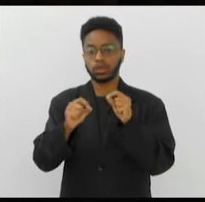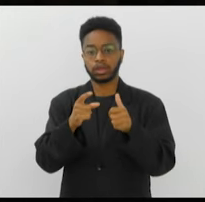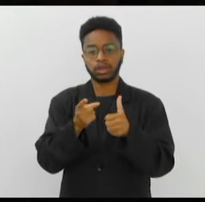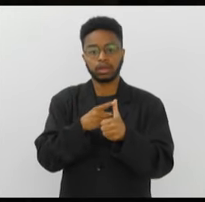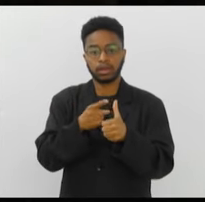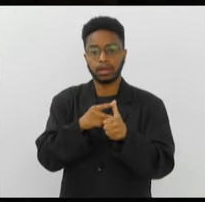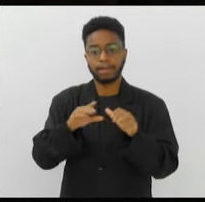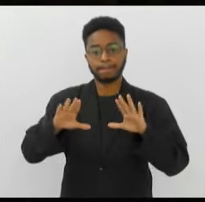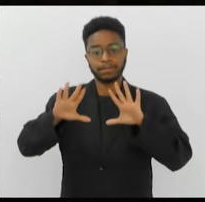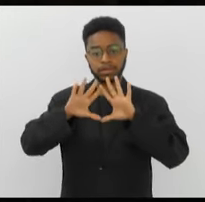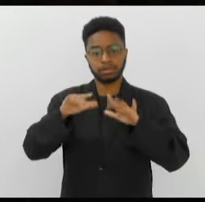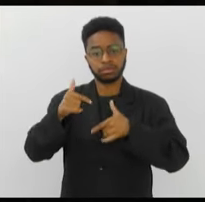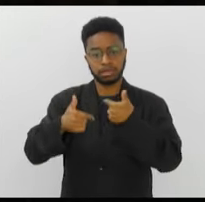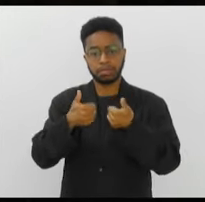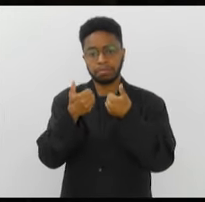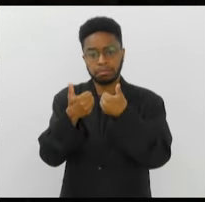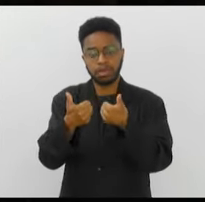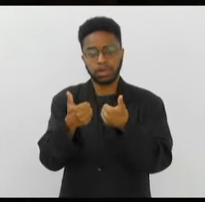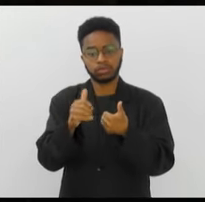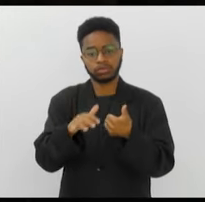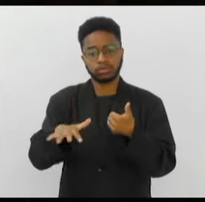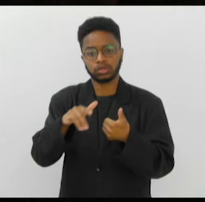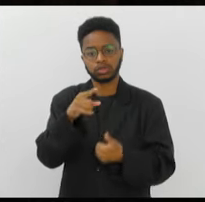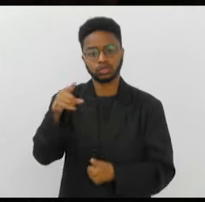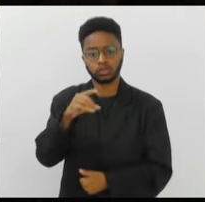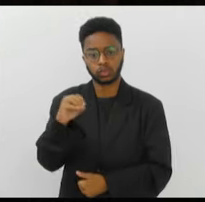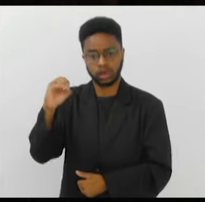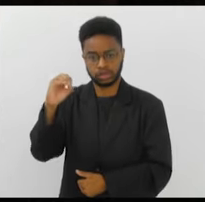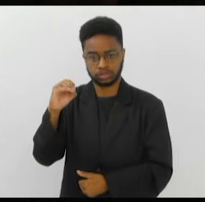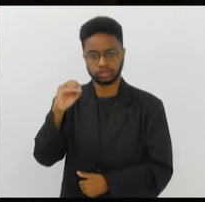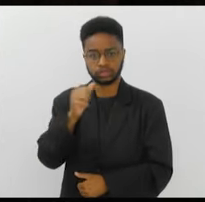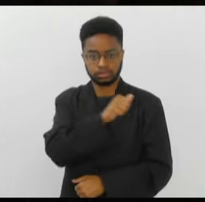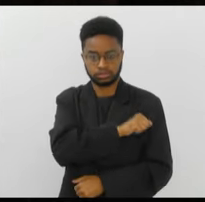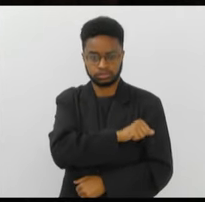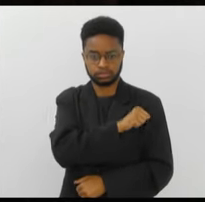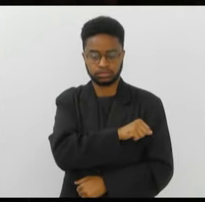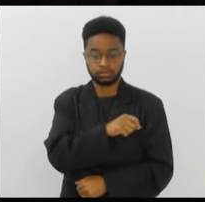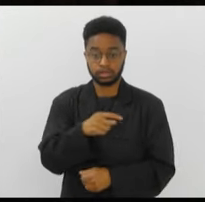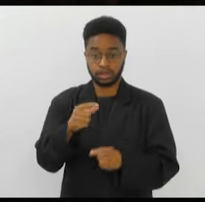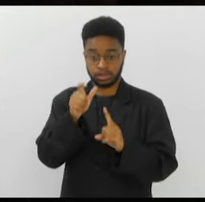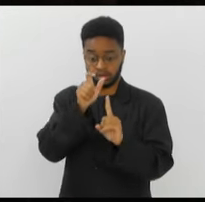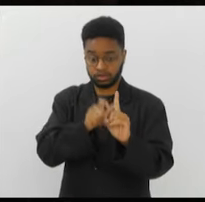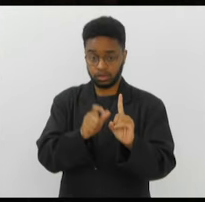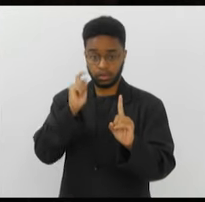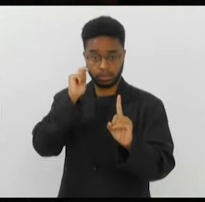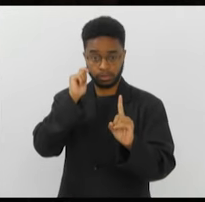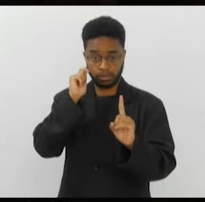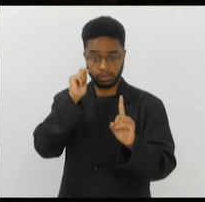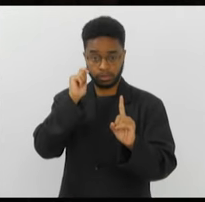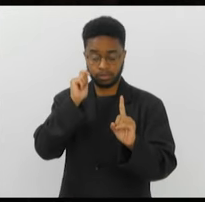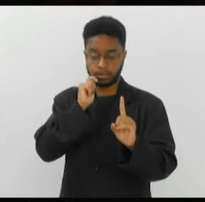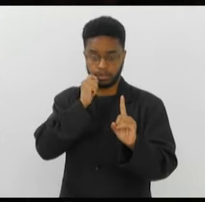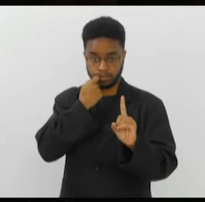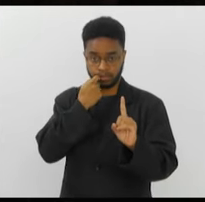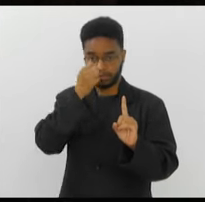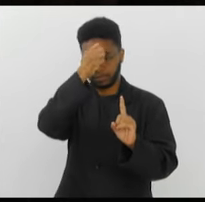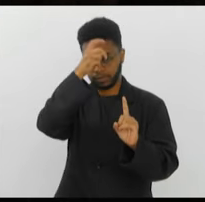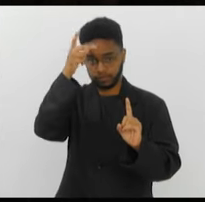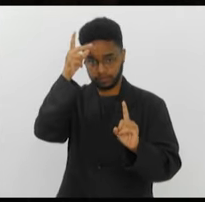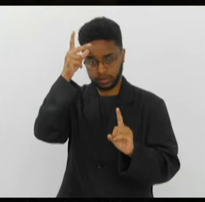milícias faziam um bom trabalho na Zona Oeste do Rio de Janeiro. O prefeito Eduardo Paes,